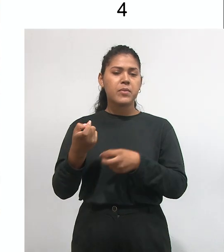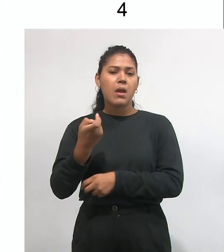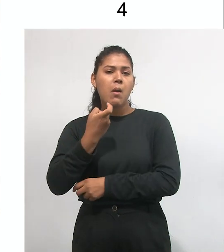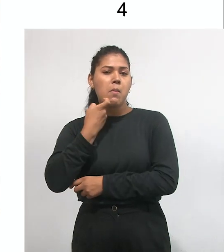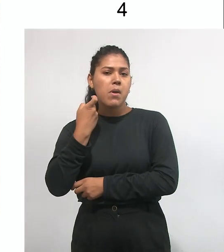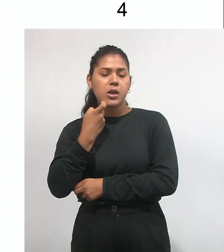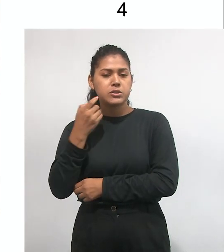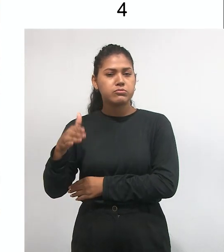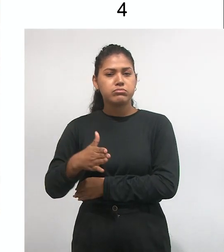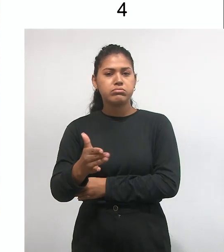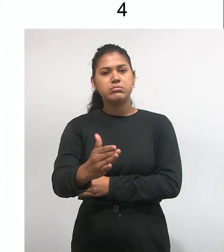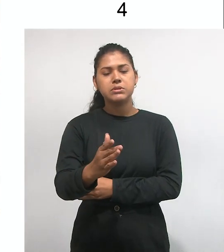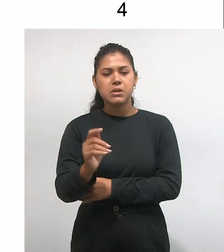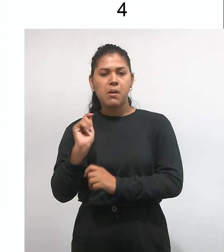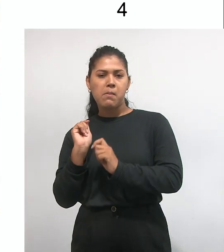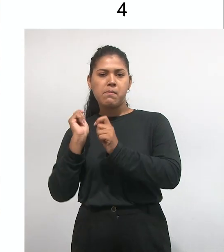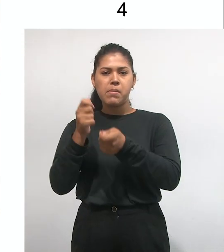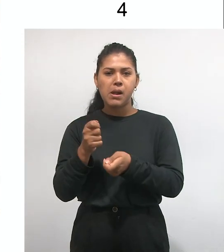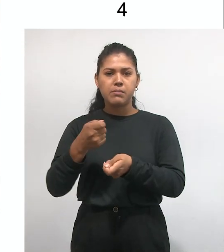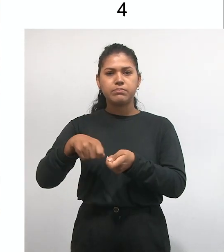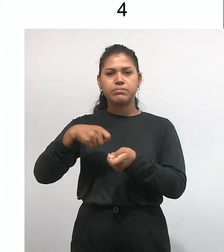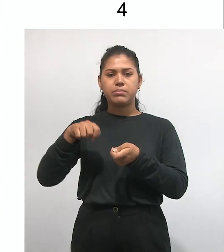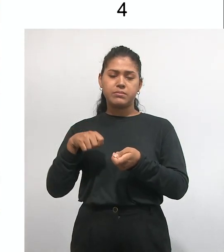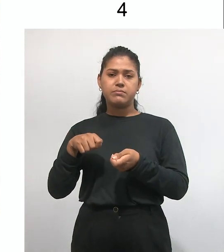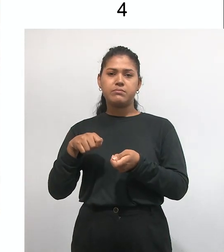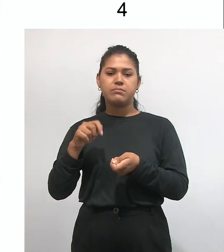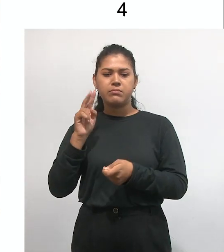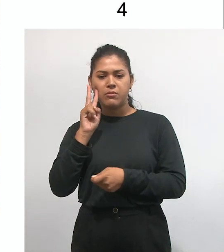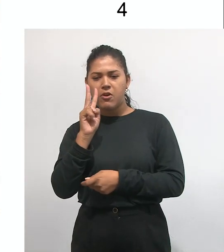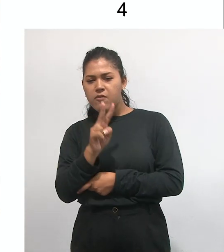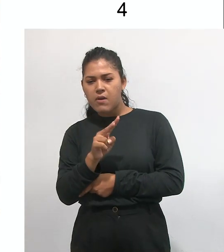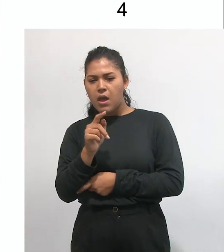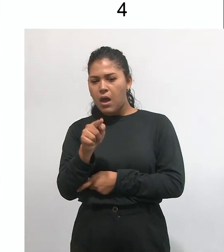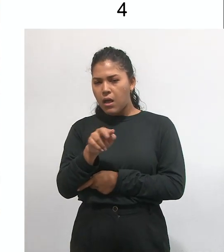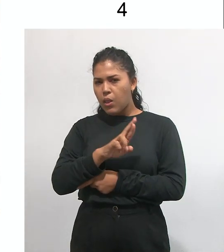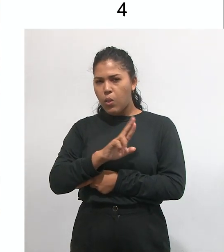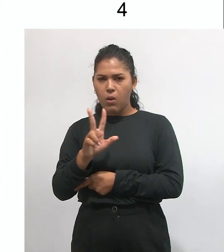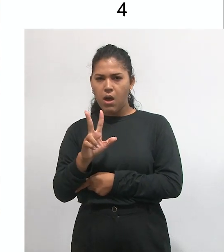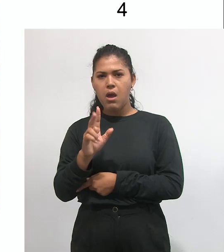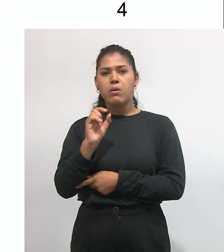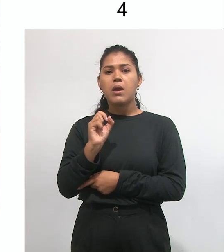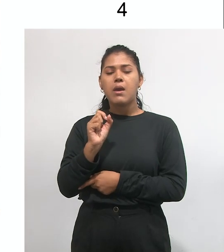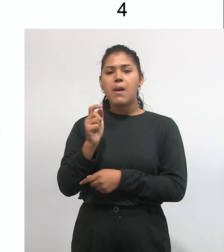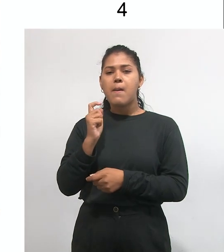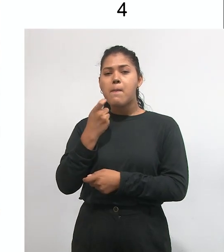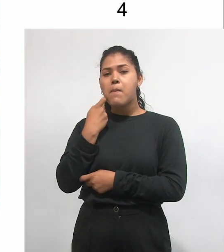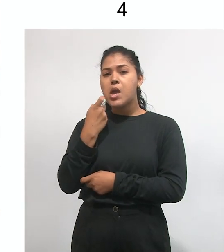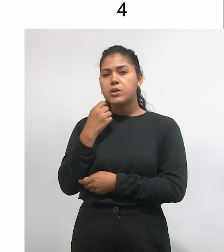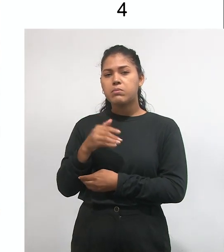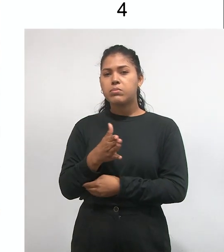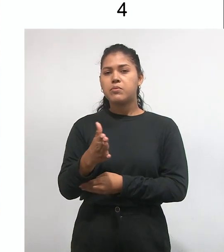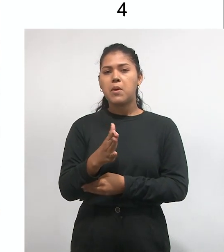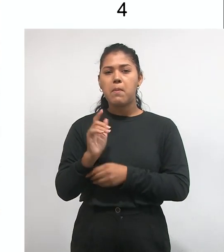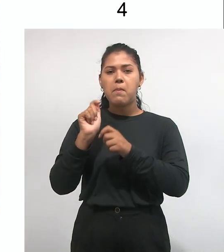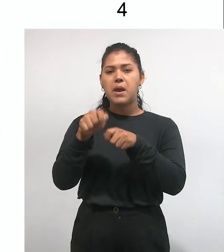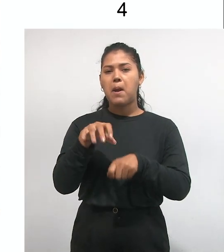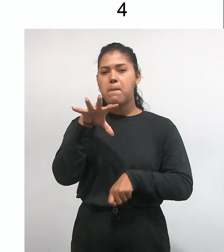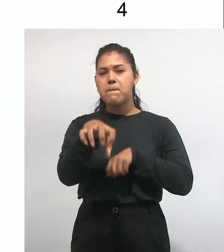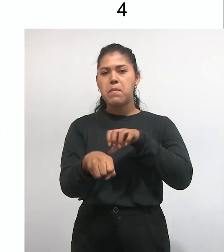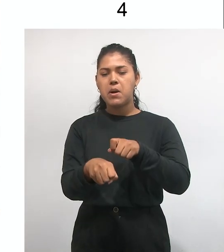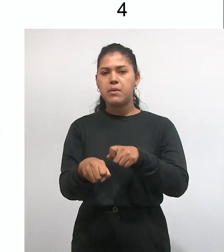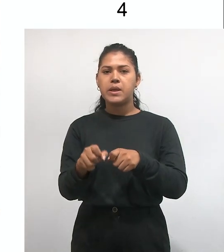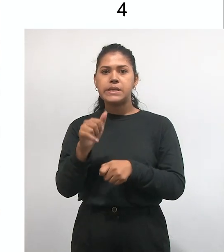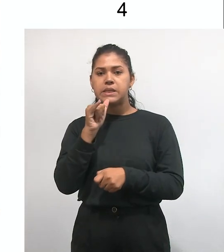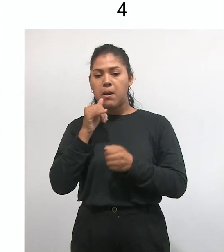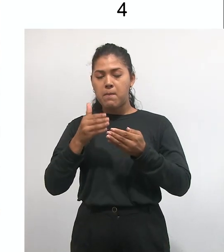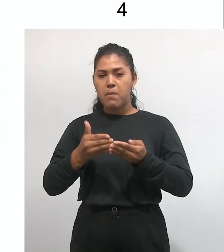pesca. E nós observamos que essa, né, não é, obviamente, uma pesca em grande escala. É uma pesca